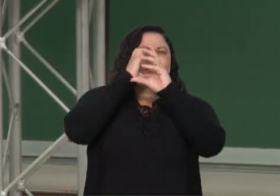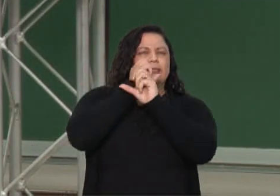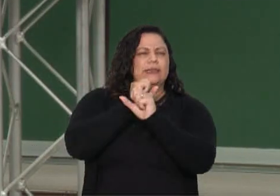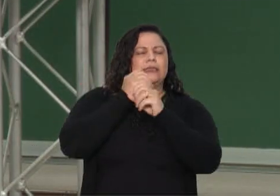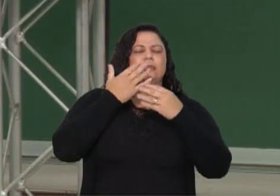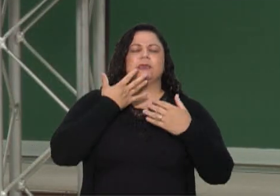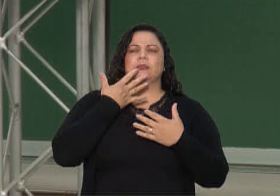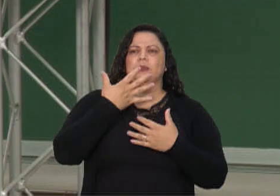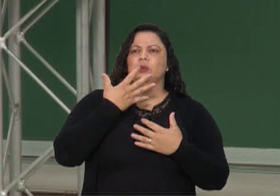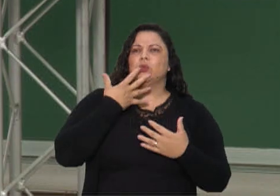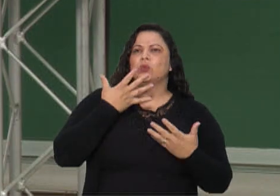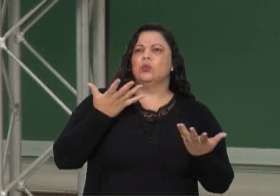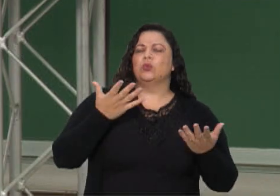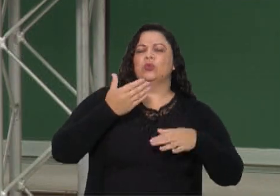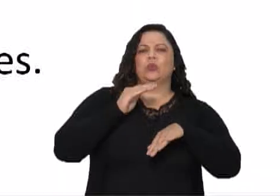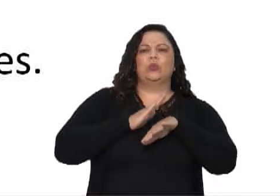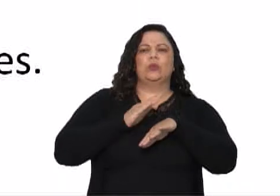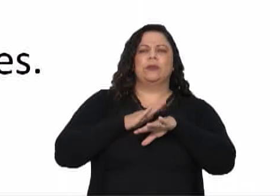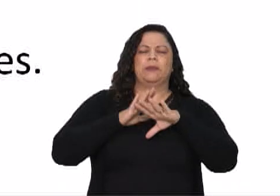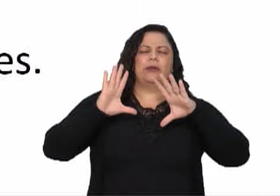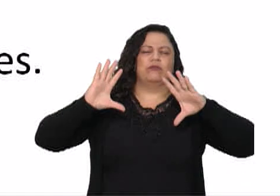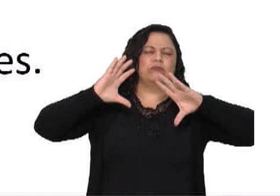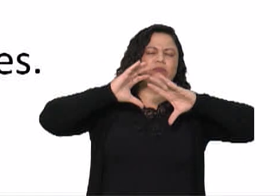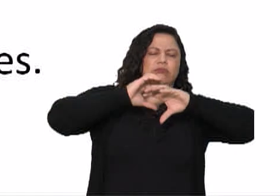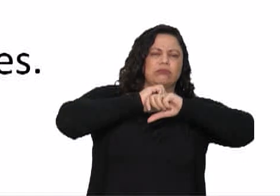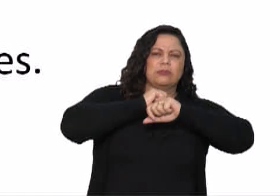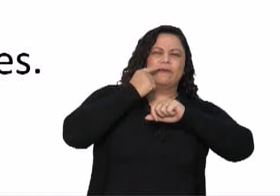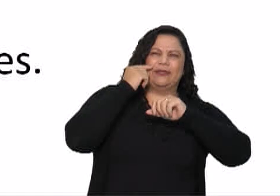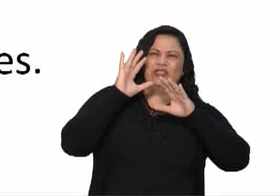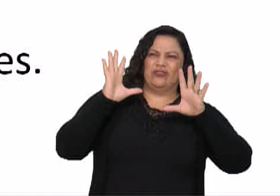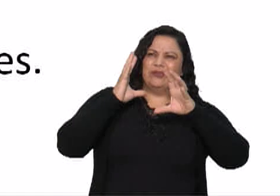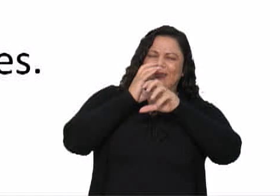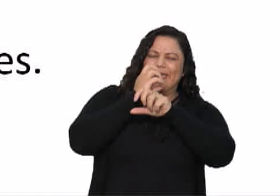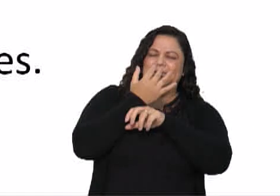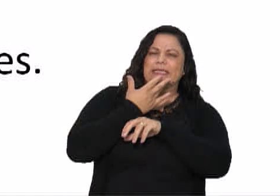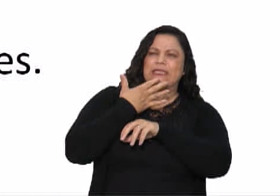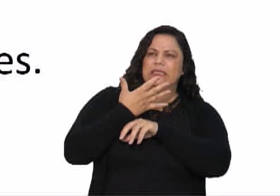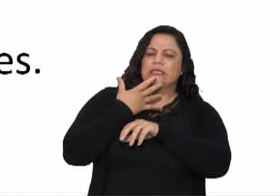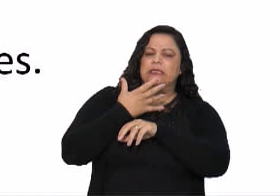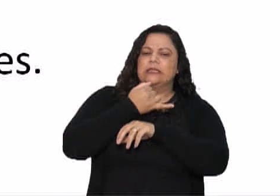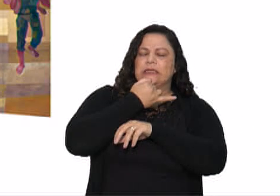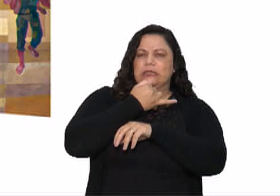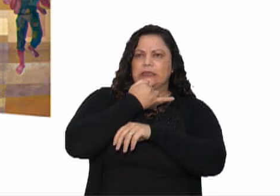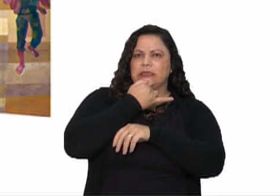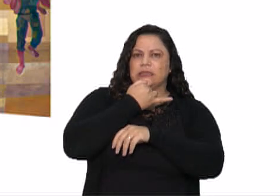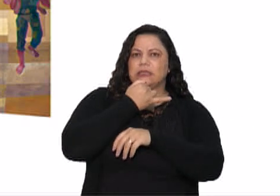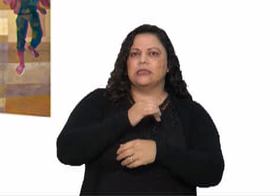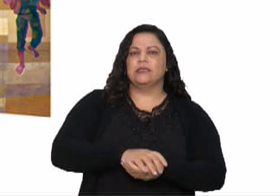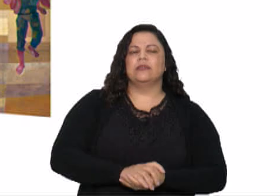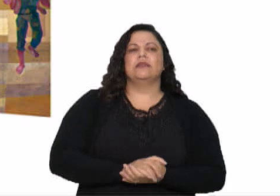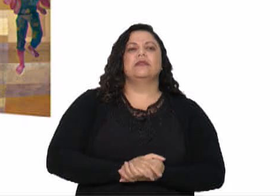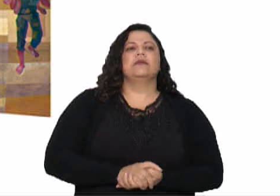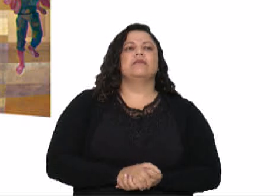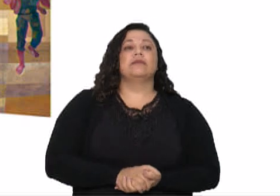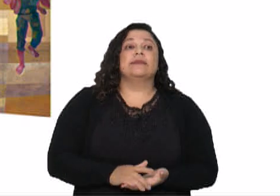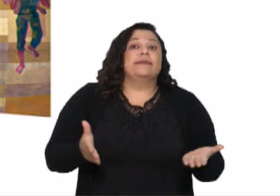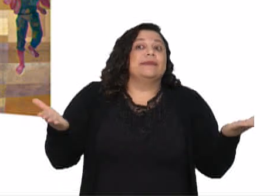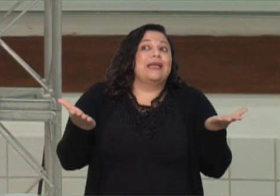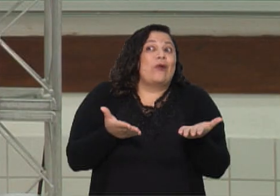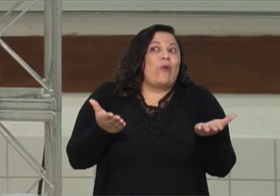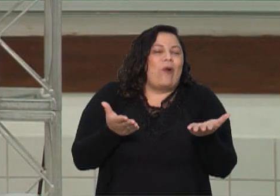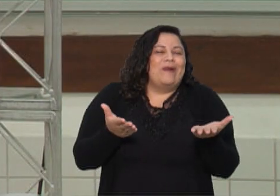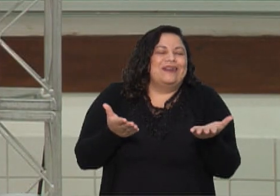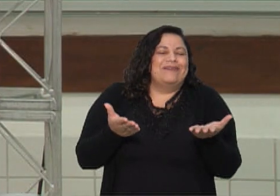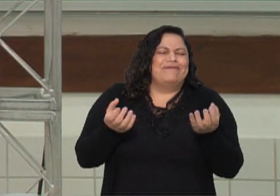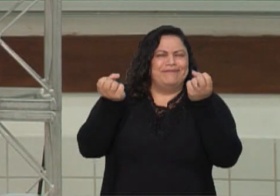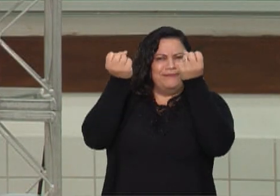escuras, né? São cores assim mais fechadas, né? Que geralmente remetem tristeza. Agora, vamos falar um pouquinho